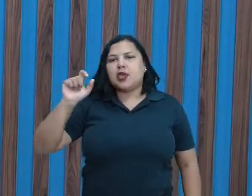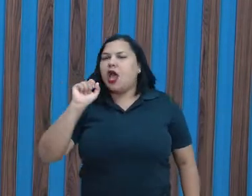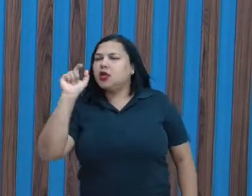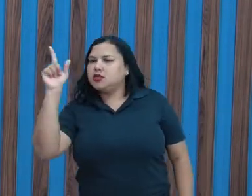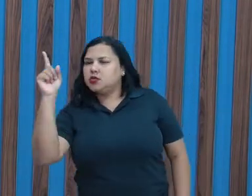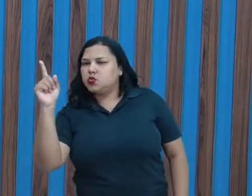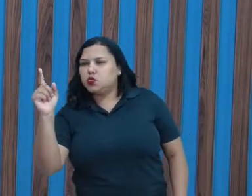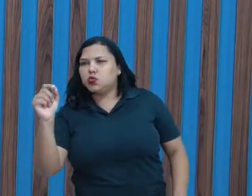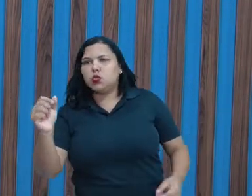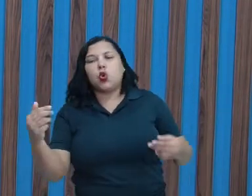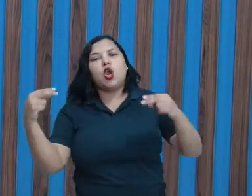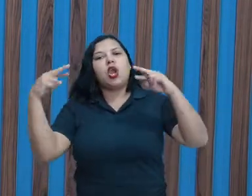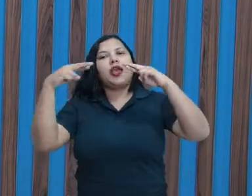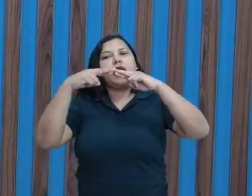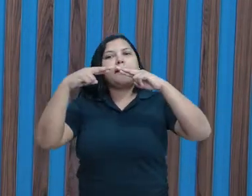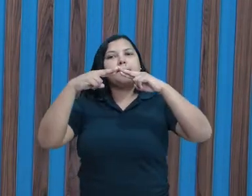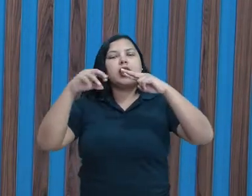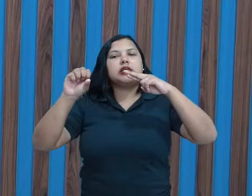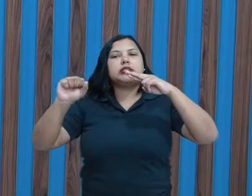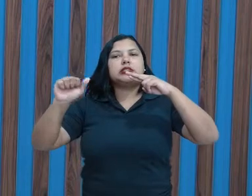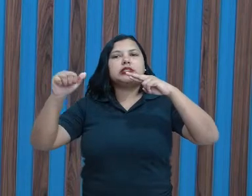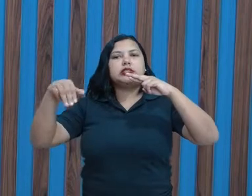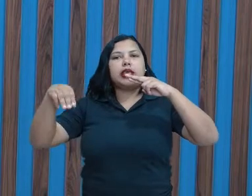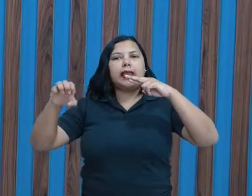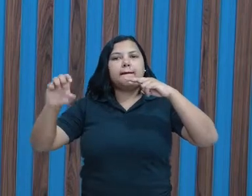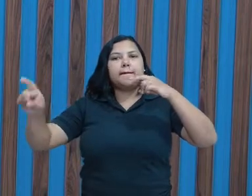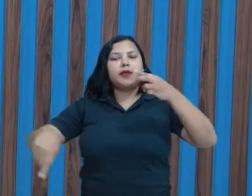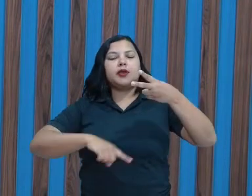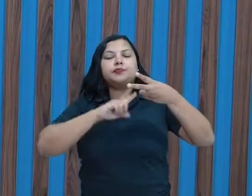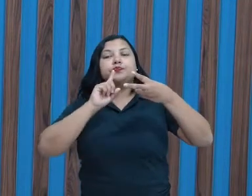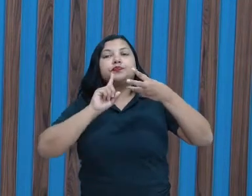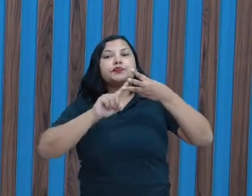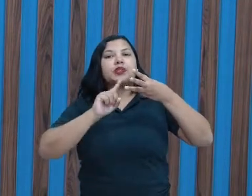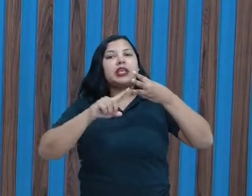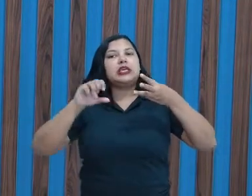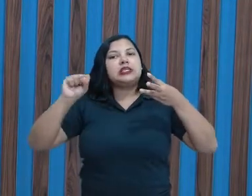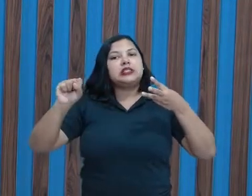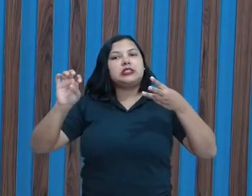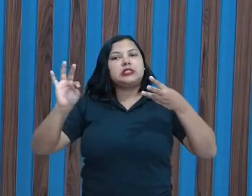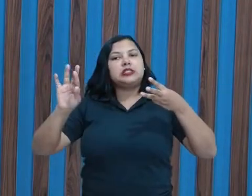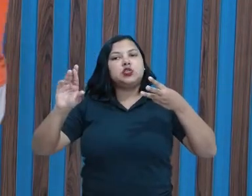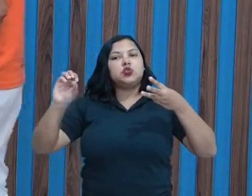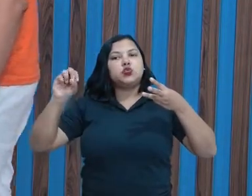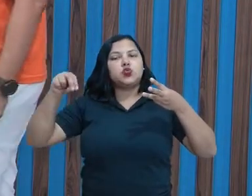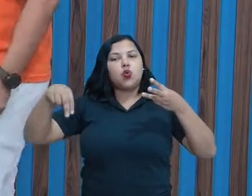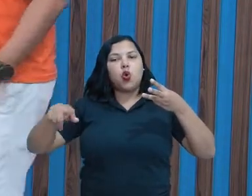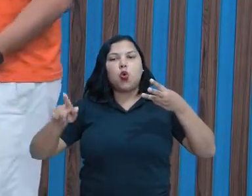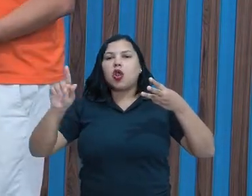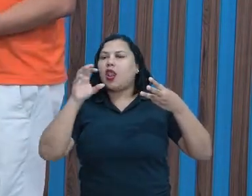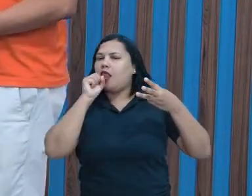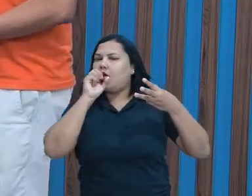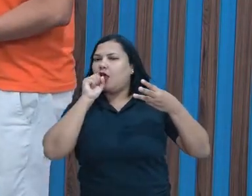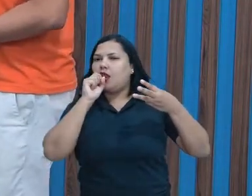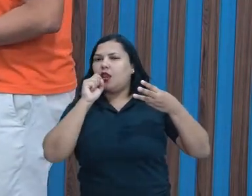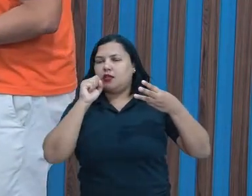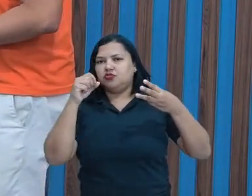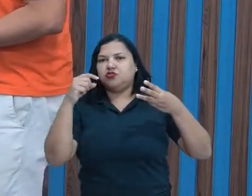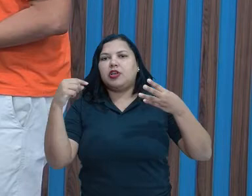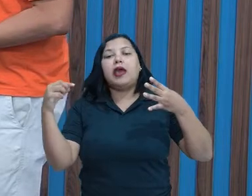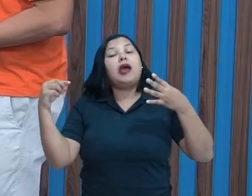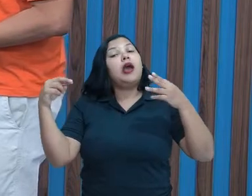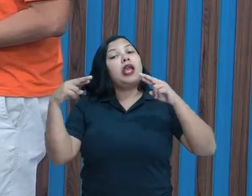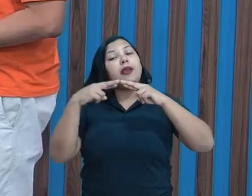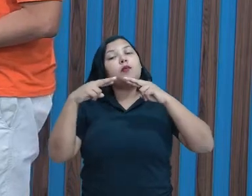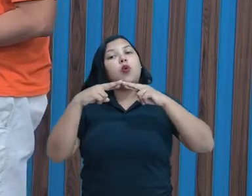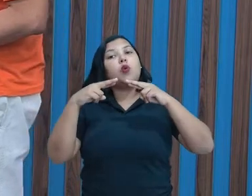né? Strong rimou com belong. Então temos as rhymes, rimas, né? Olha